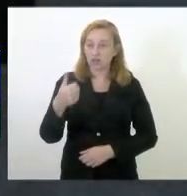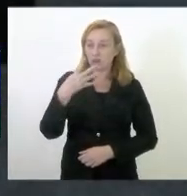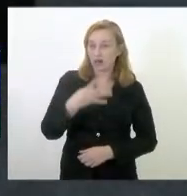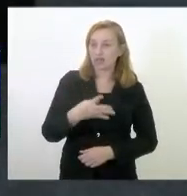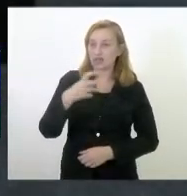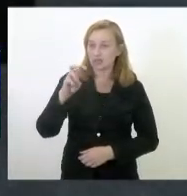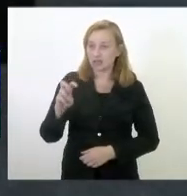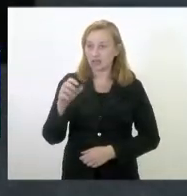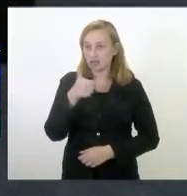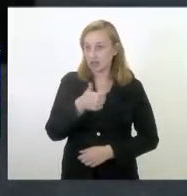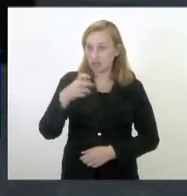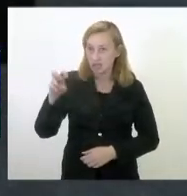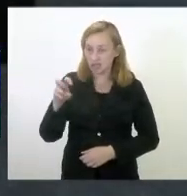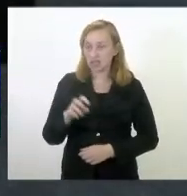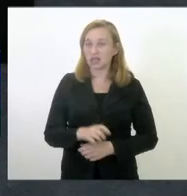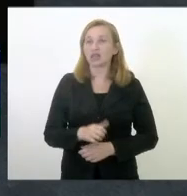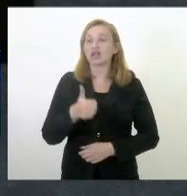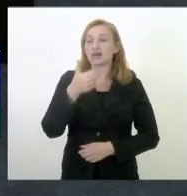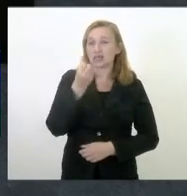61.745 de 15 e